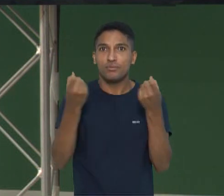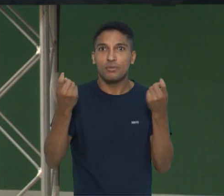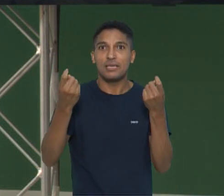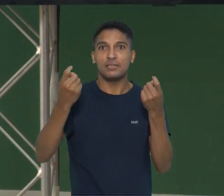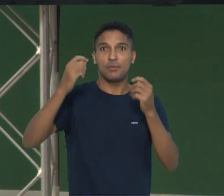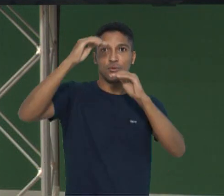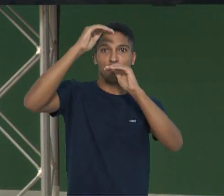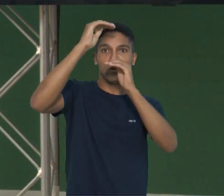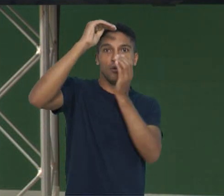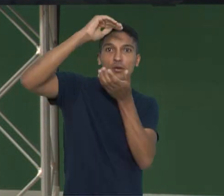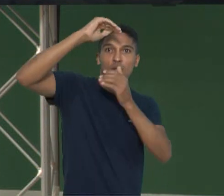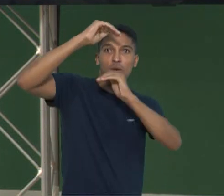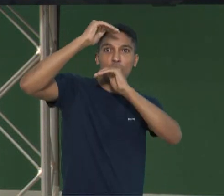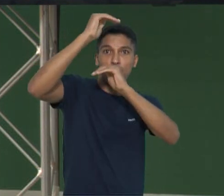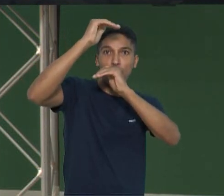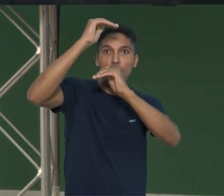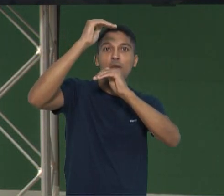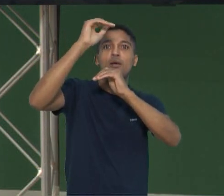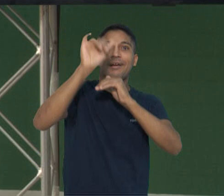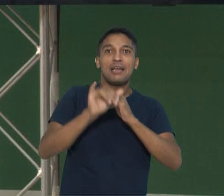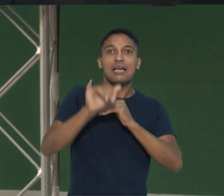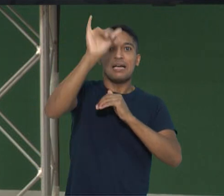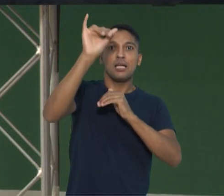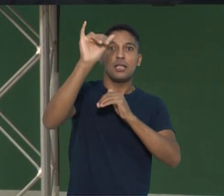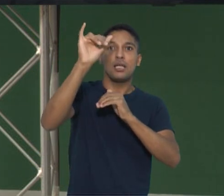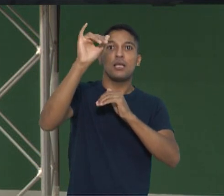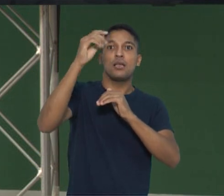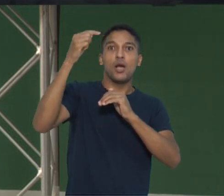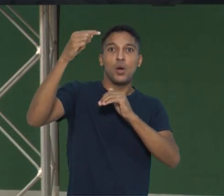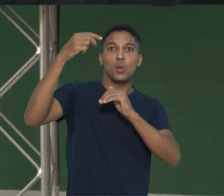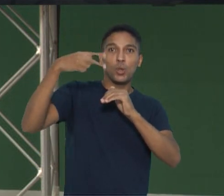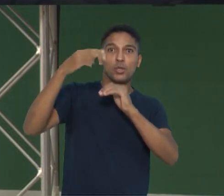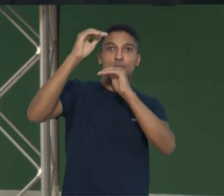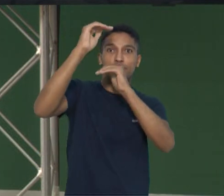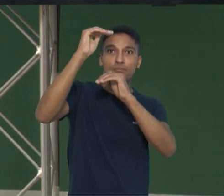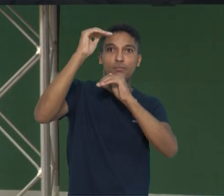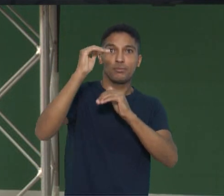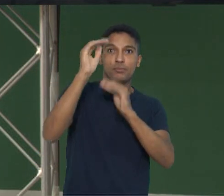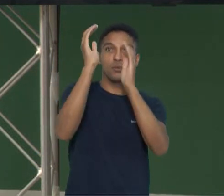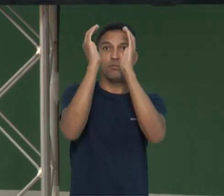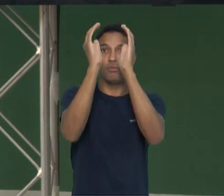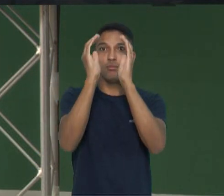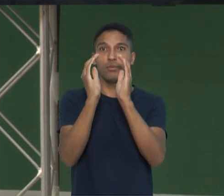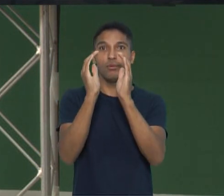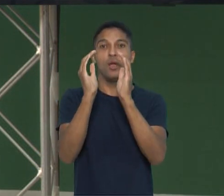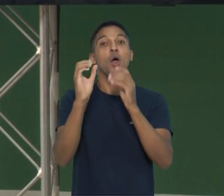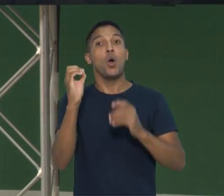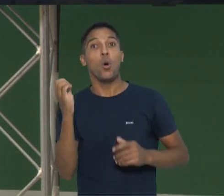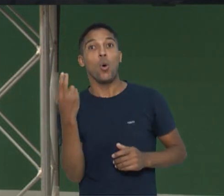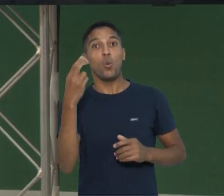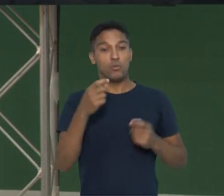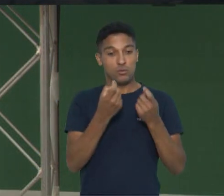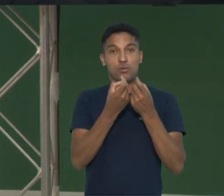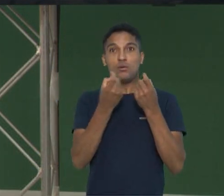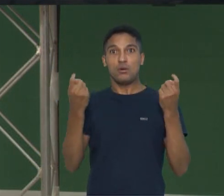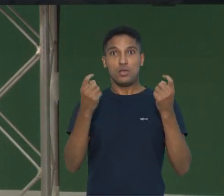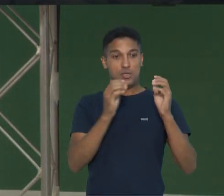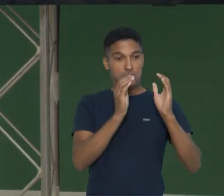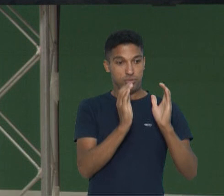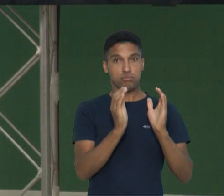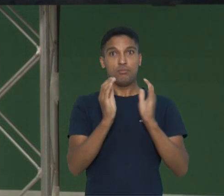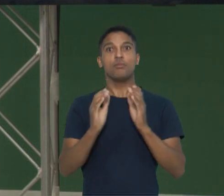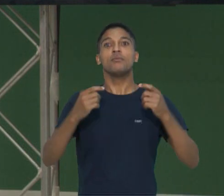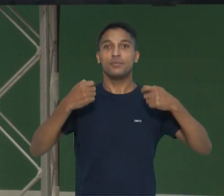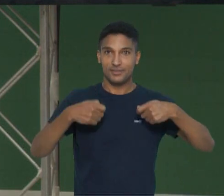estamos vendo hipérboles que estão somente sobre o eixo x ou somente sobre o eixo y, por enquanto, tá? Não é a única